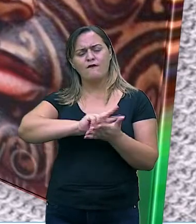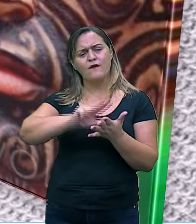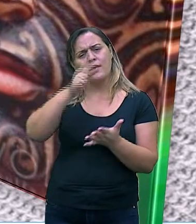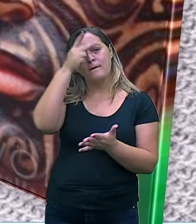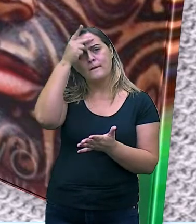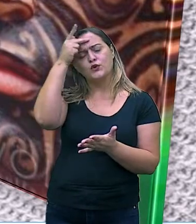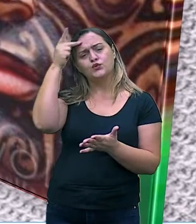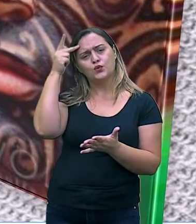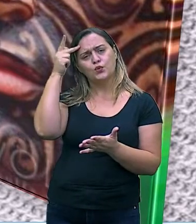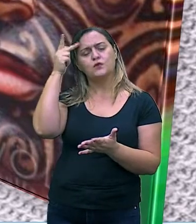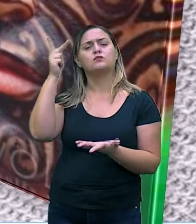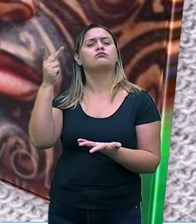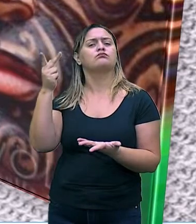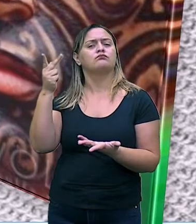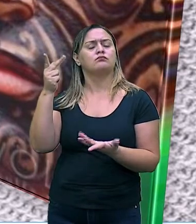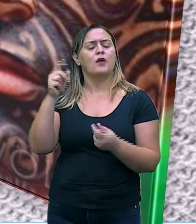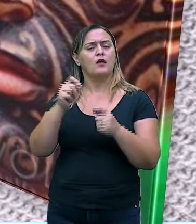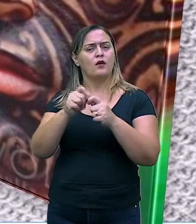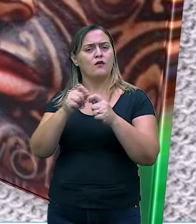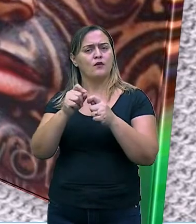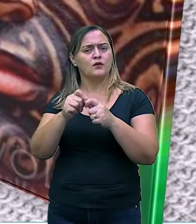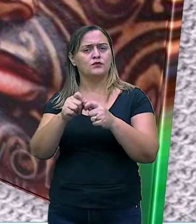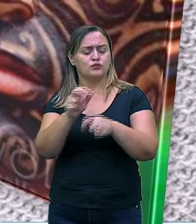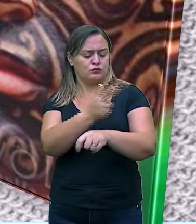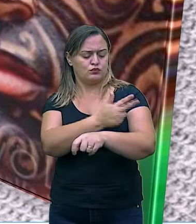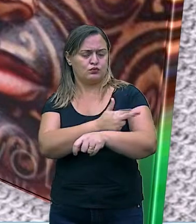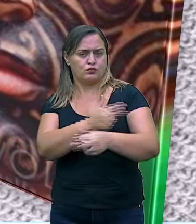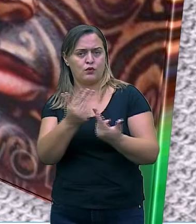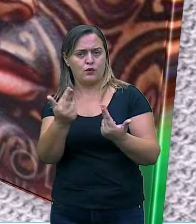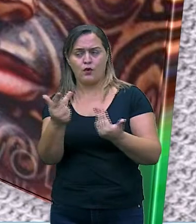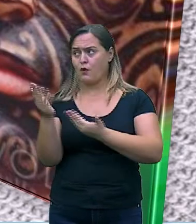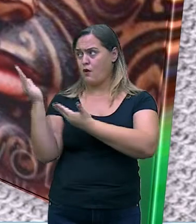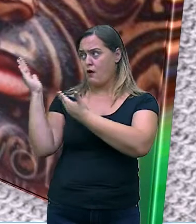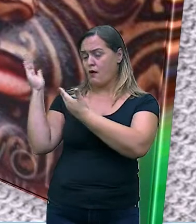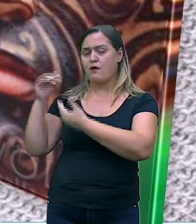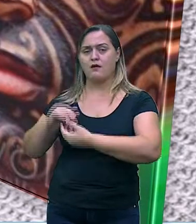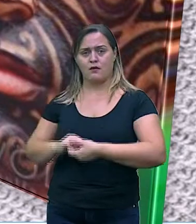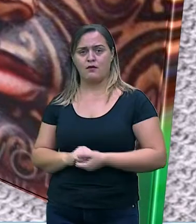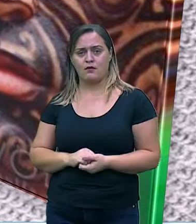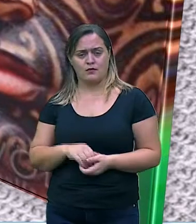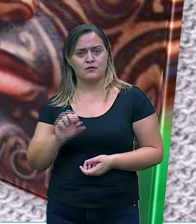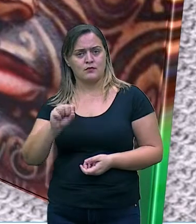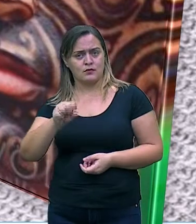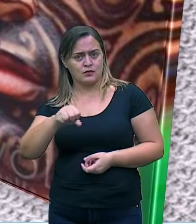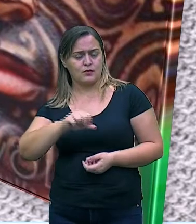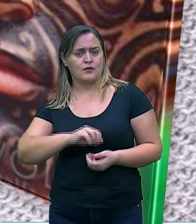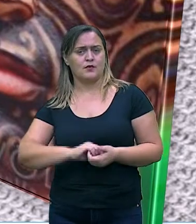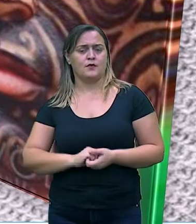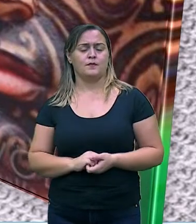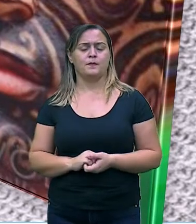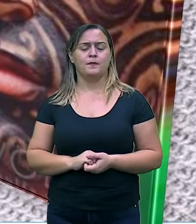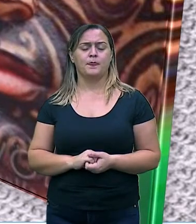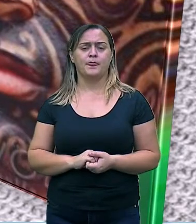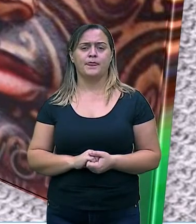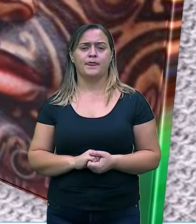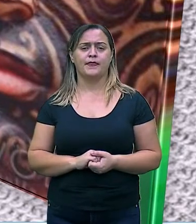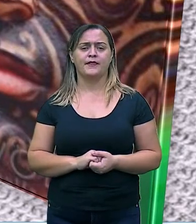arte tribal, no seu próprio corpo, nas suas tatuagens. Nós podemos entender que